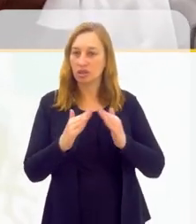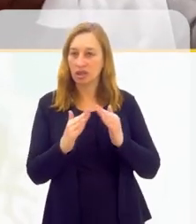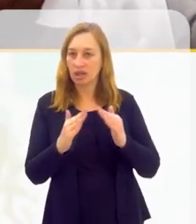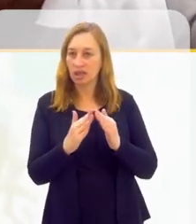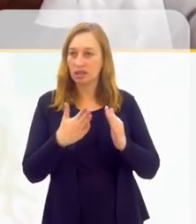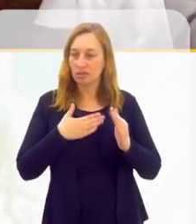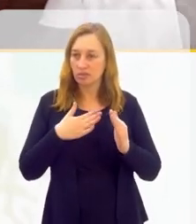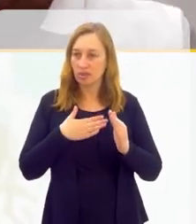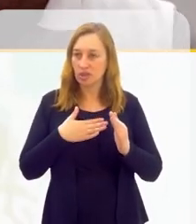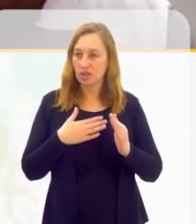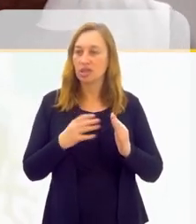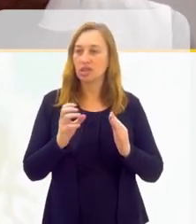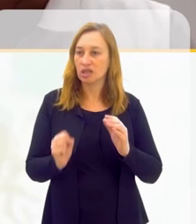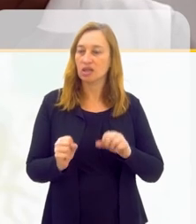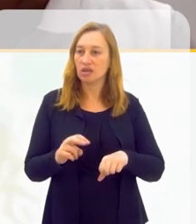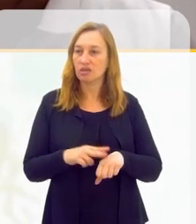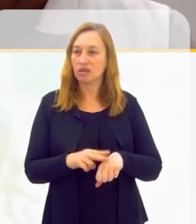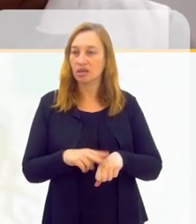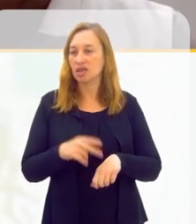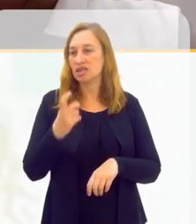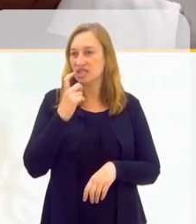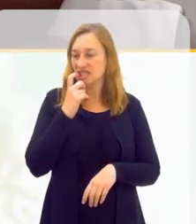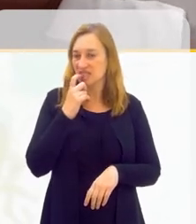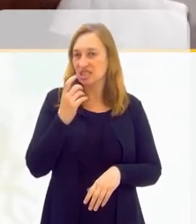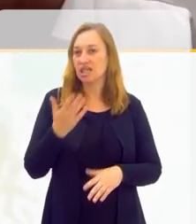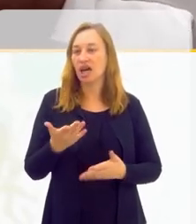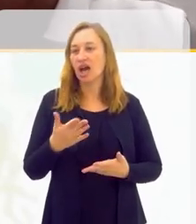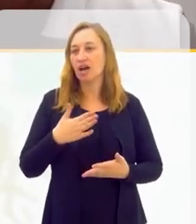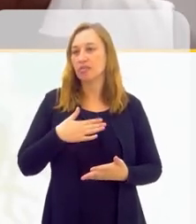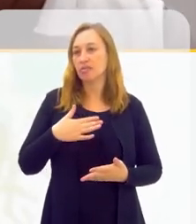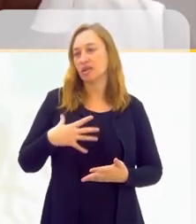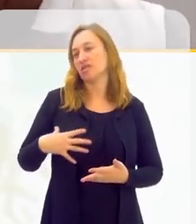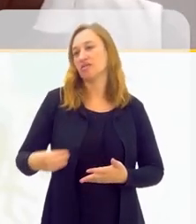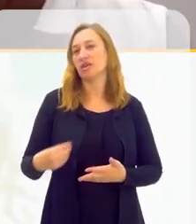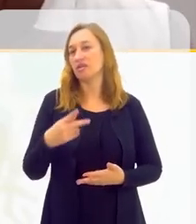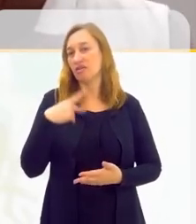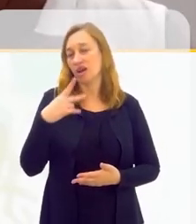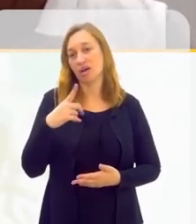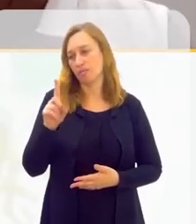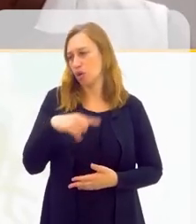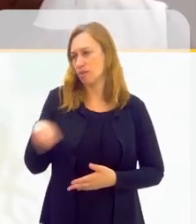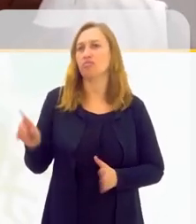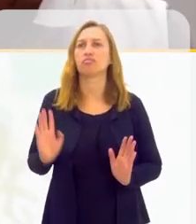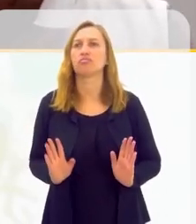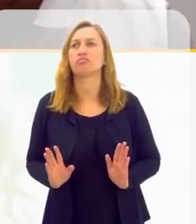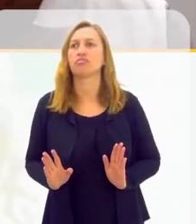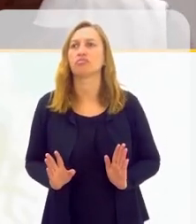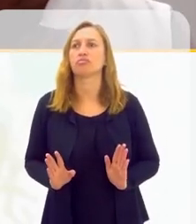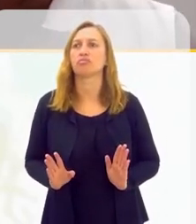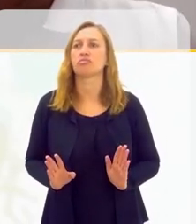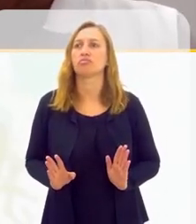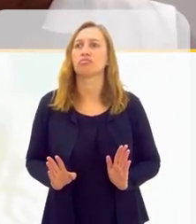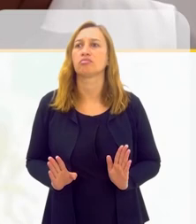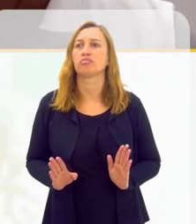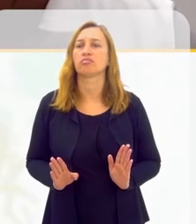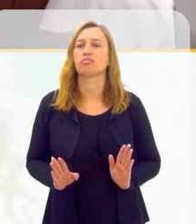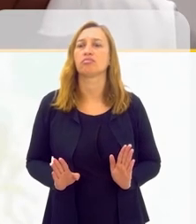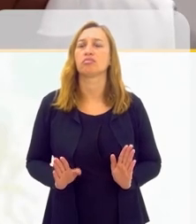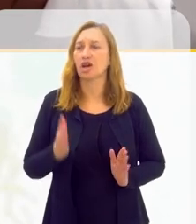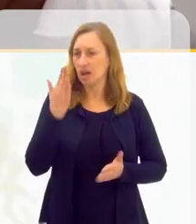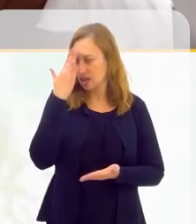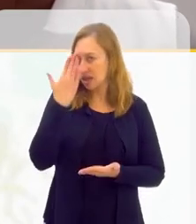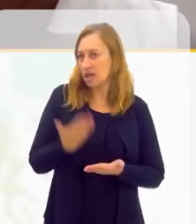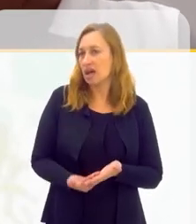vidro no ecoponto do plástico, a minha filha vai-me dizer que não pode ser, é proibido. E nós acreditamos que